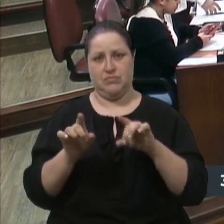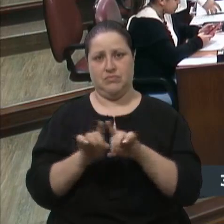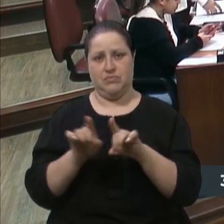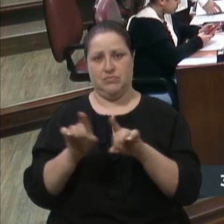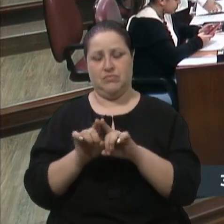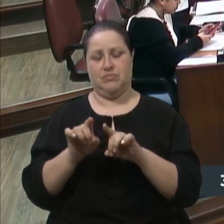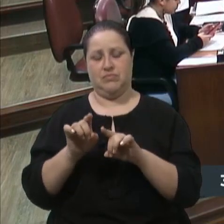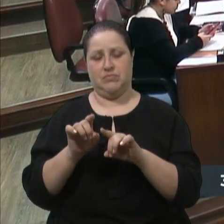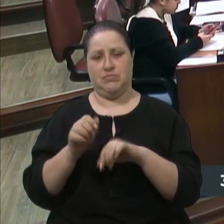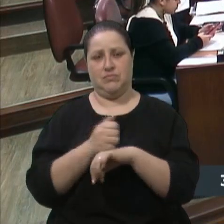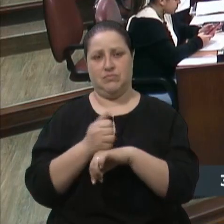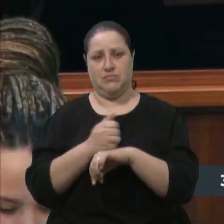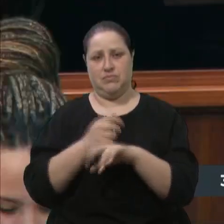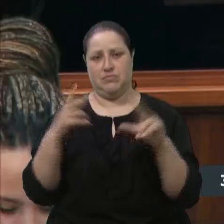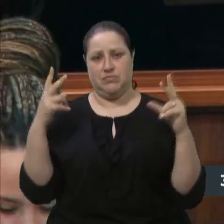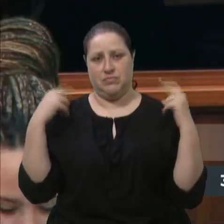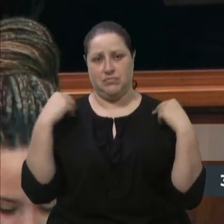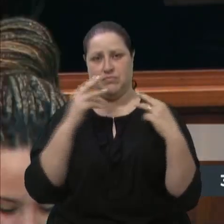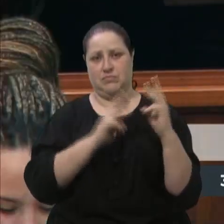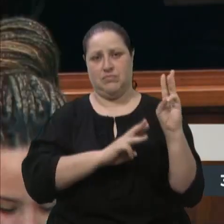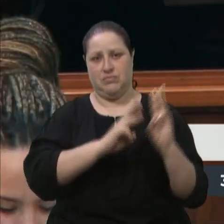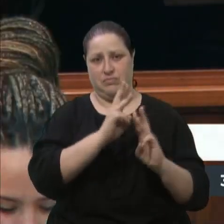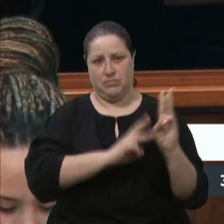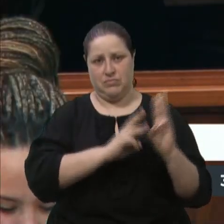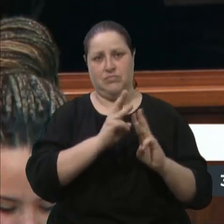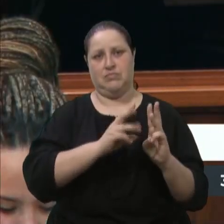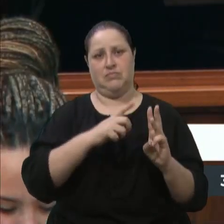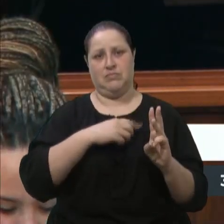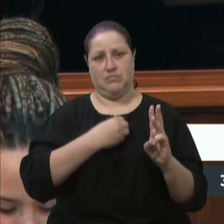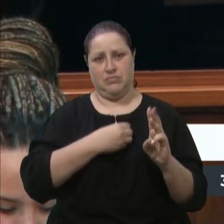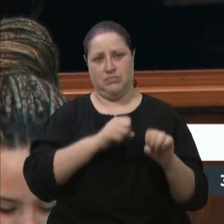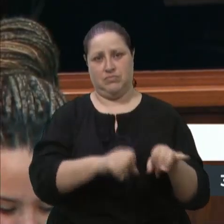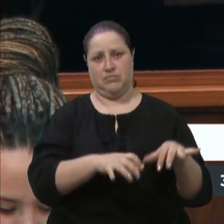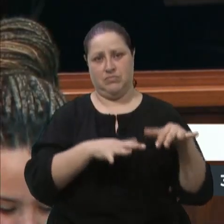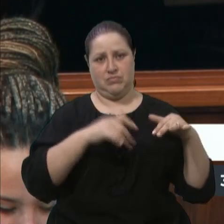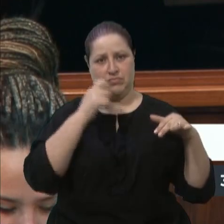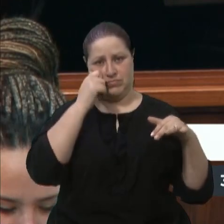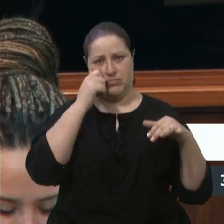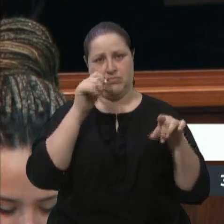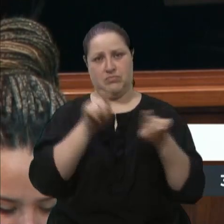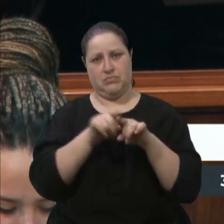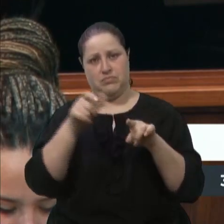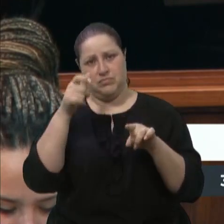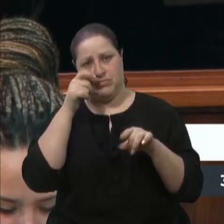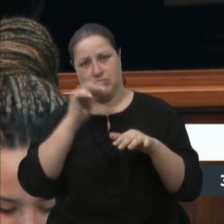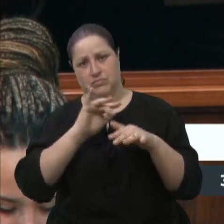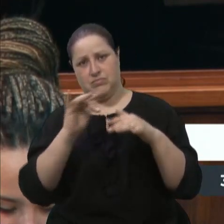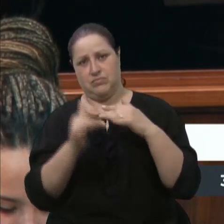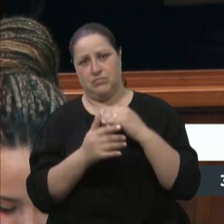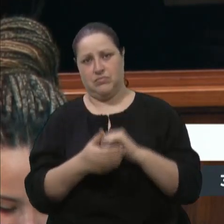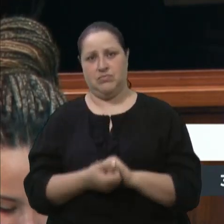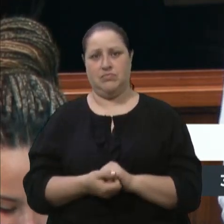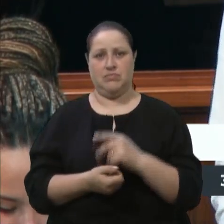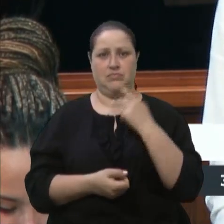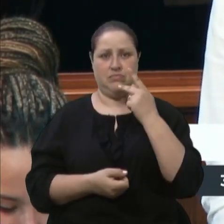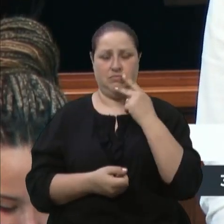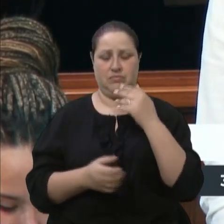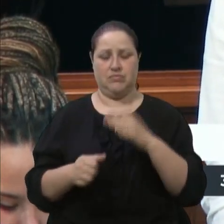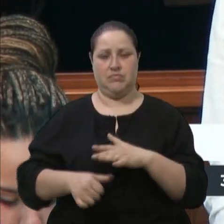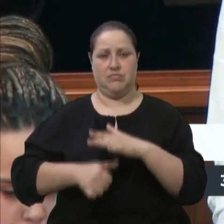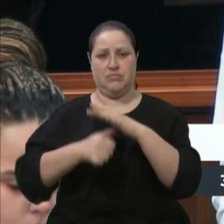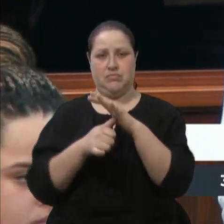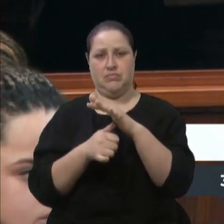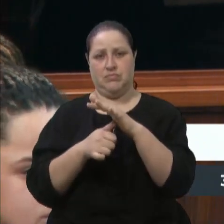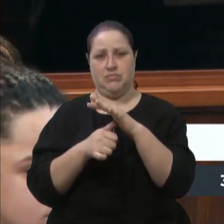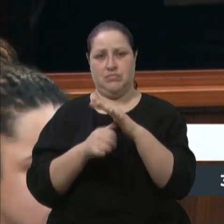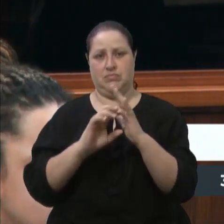também nos acompanhando. Eu quero começar corroborando o que a nossa líder de bancada, a vereadora Estela, já